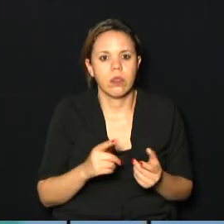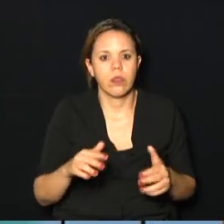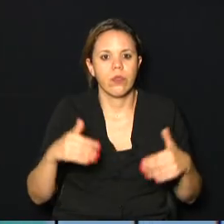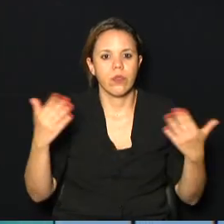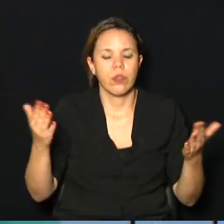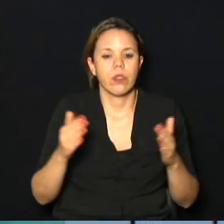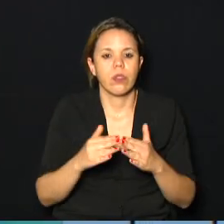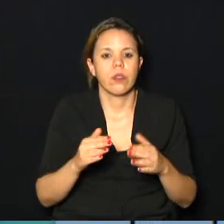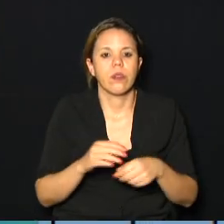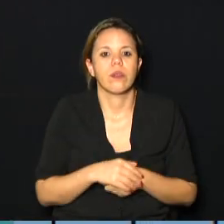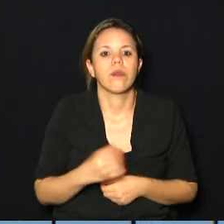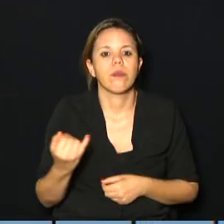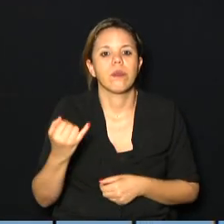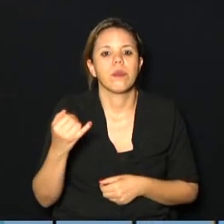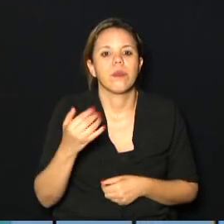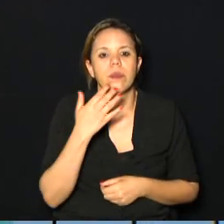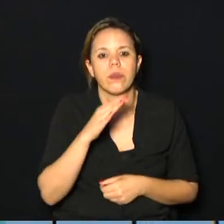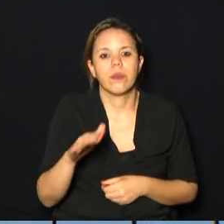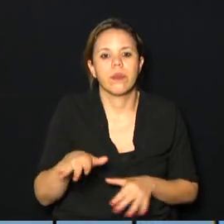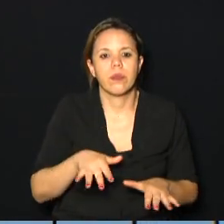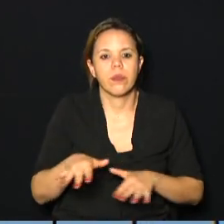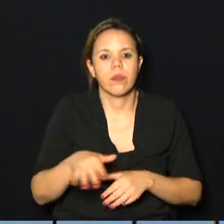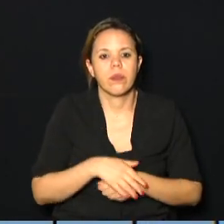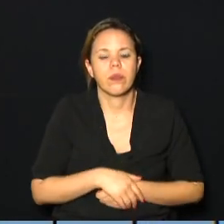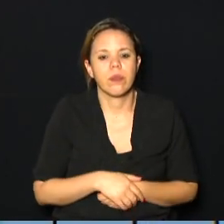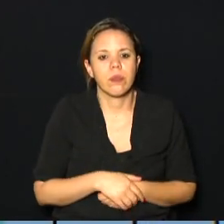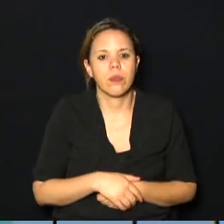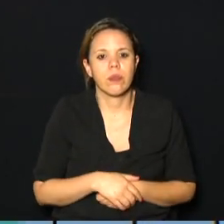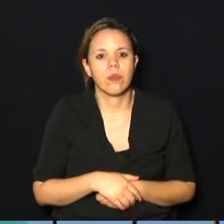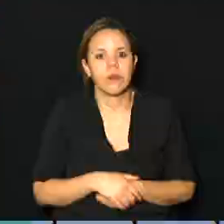de casa, mas é importante que a criança se mexa.